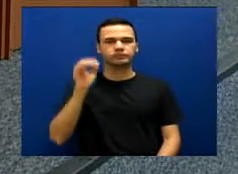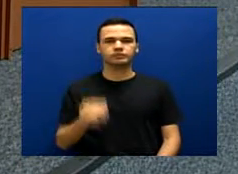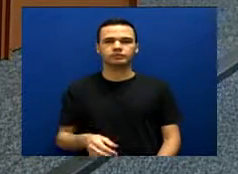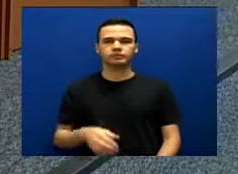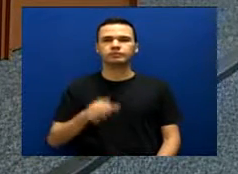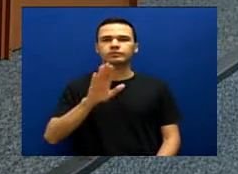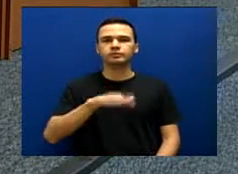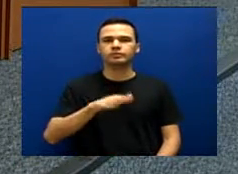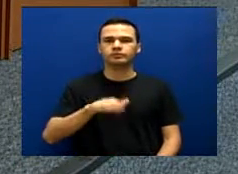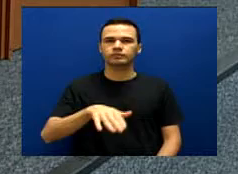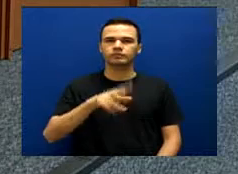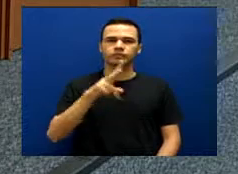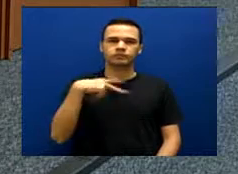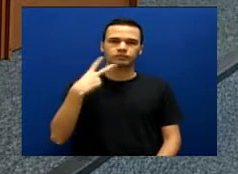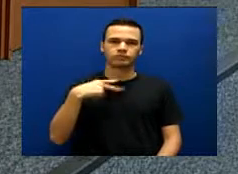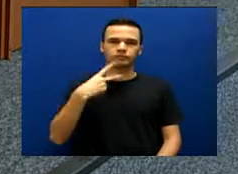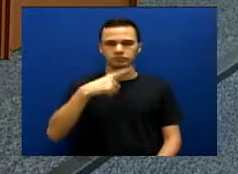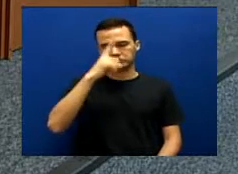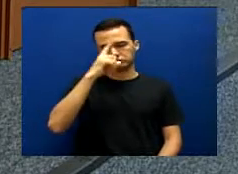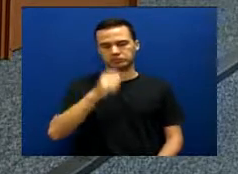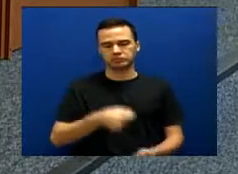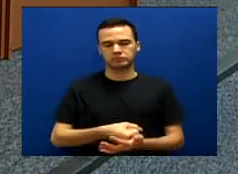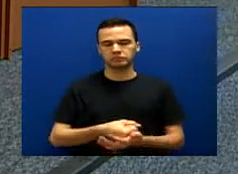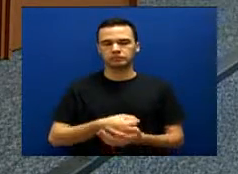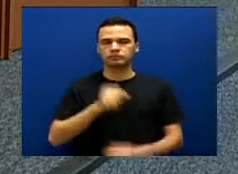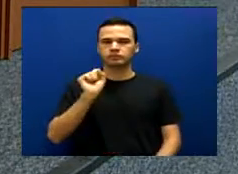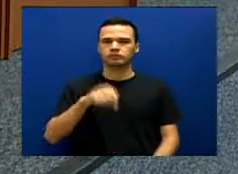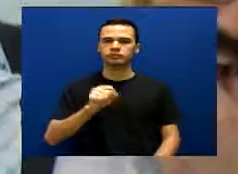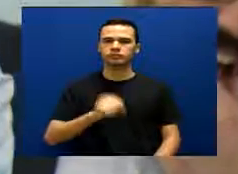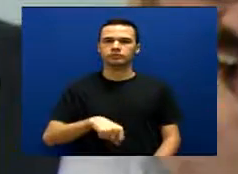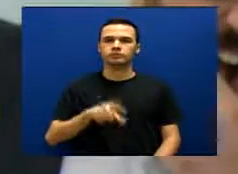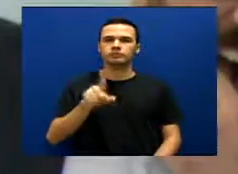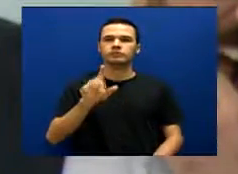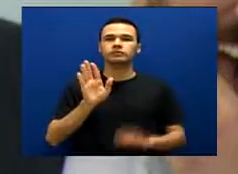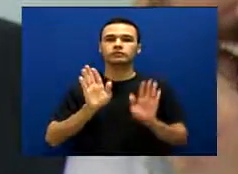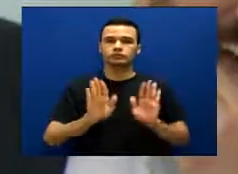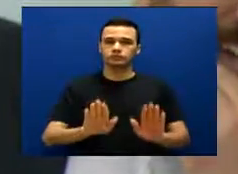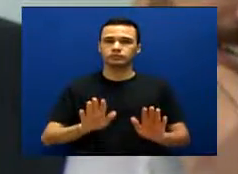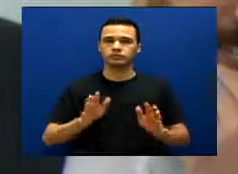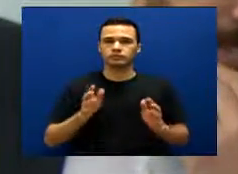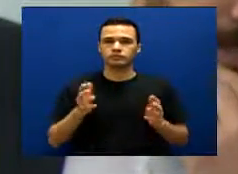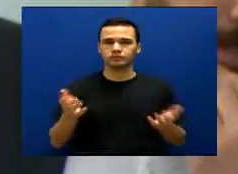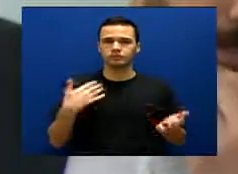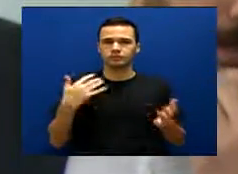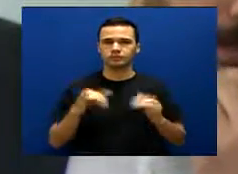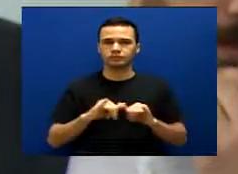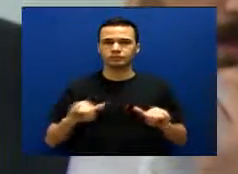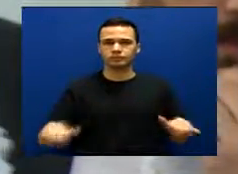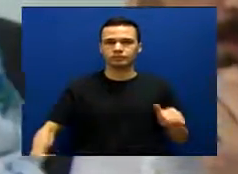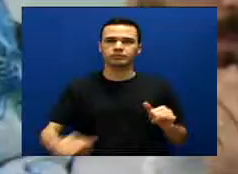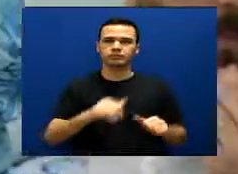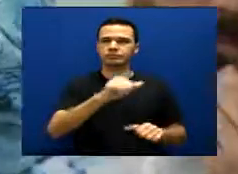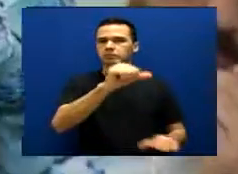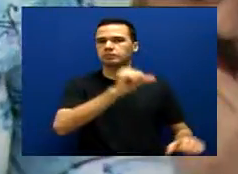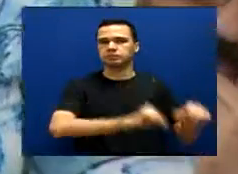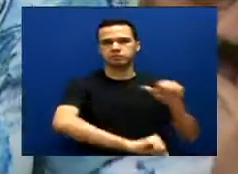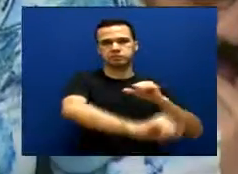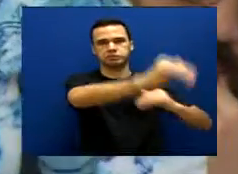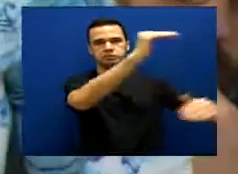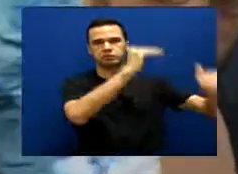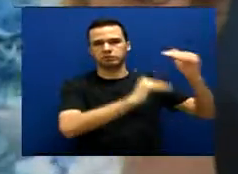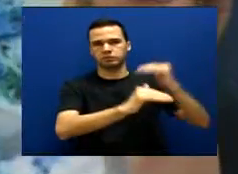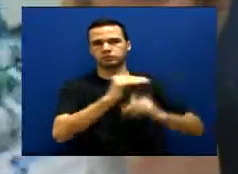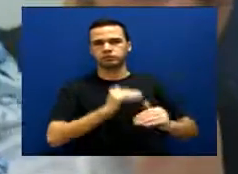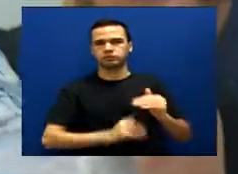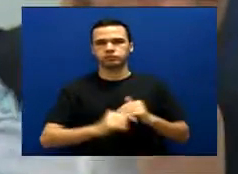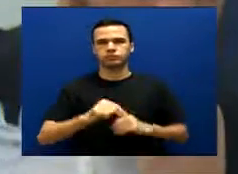Presidente, vereador Martinez, meu voto é sim, mas eu quero registrar, lamentavelmente, o retrocesso que a